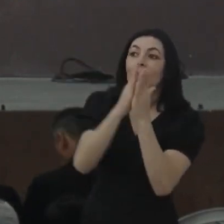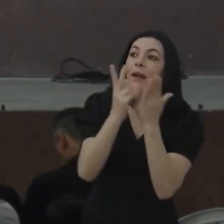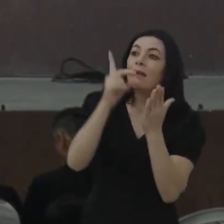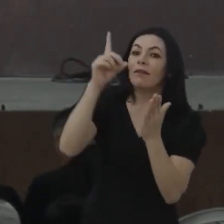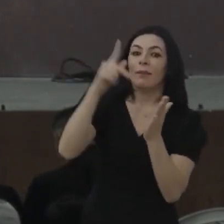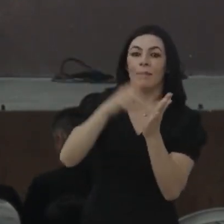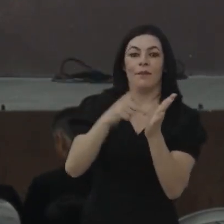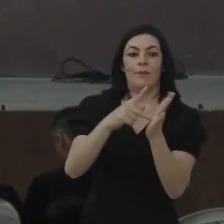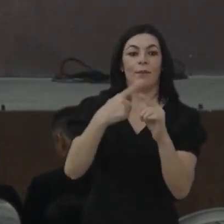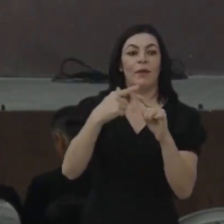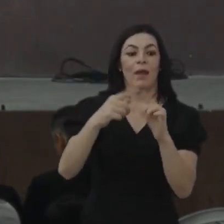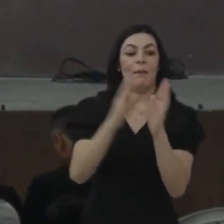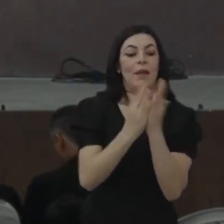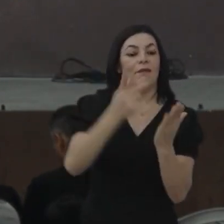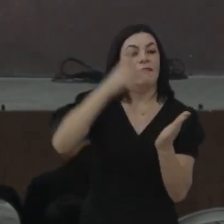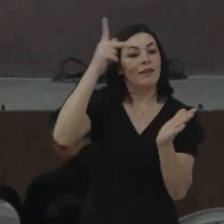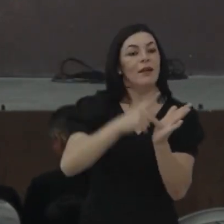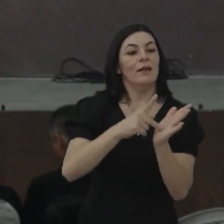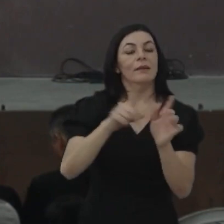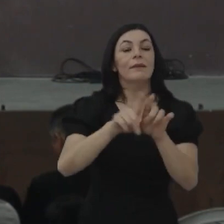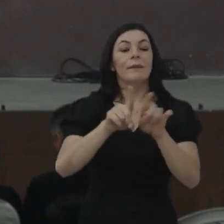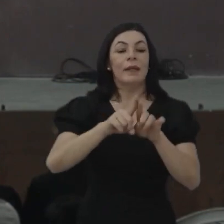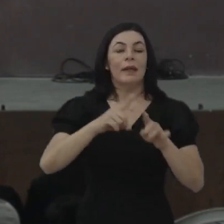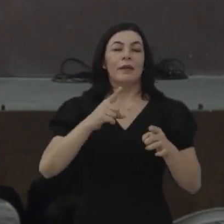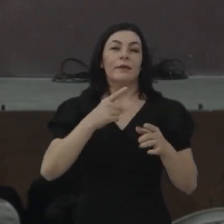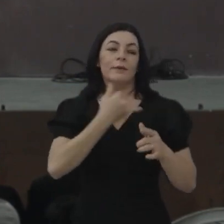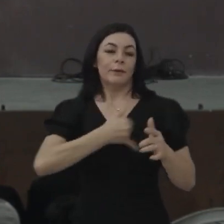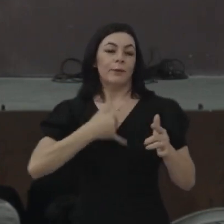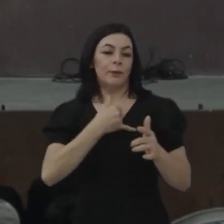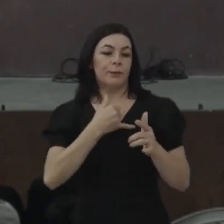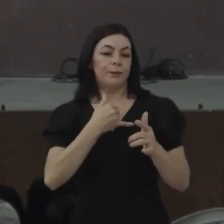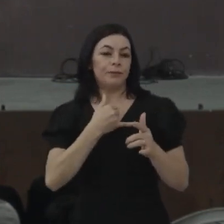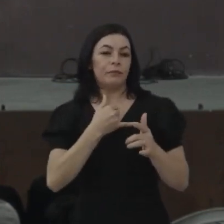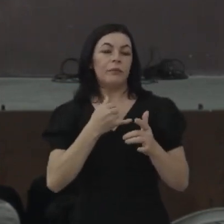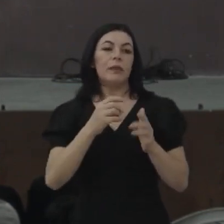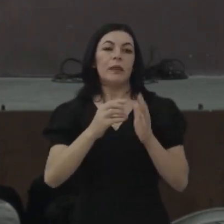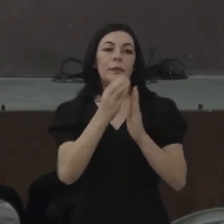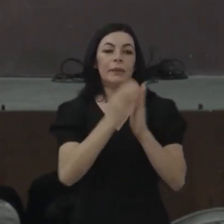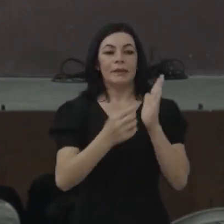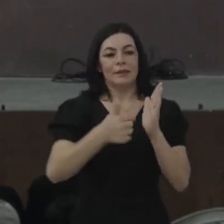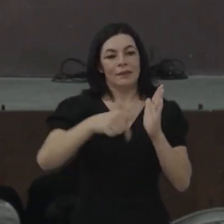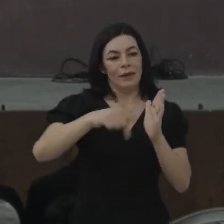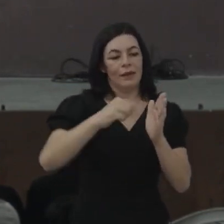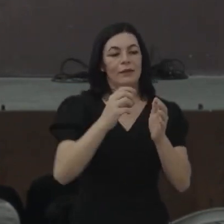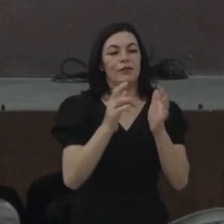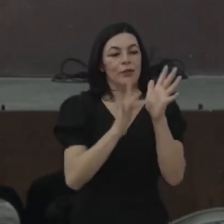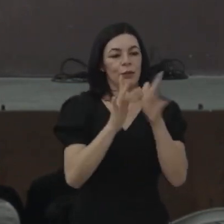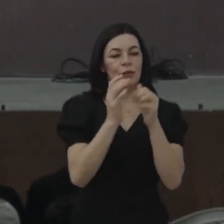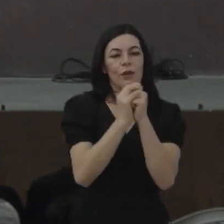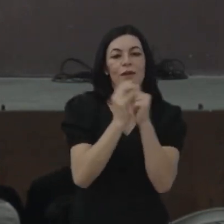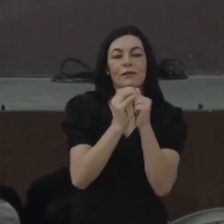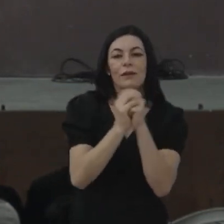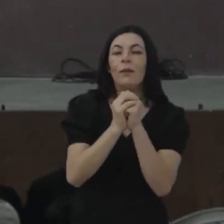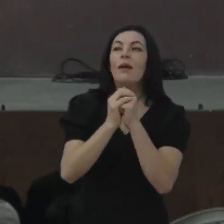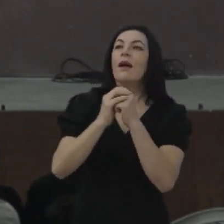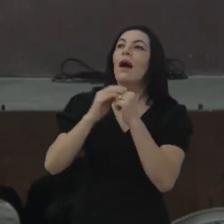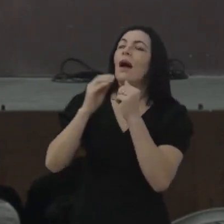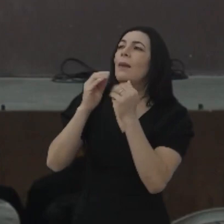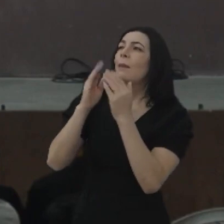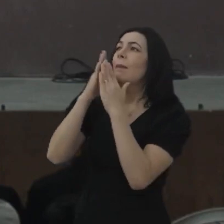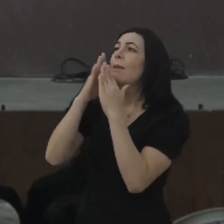Jesus, nessa mesma oração de João 17, ele também fala, ele diz assim, Pai, eu não peço que os tire do